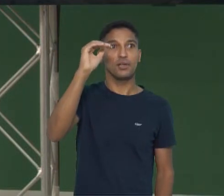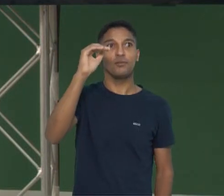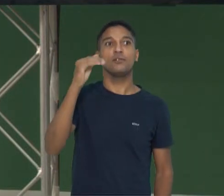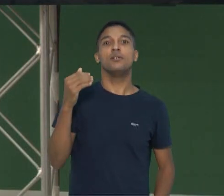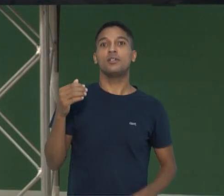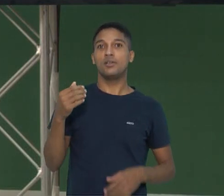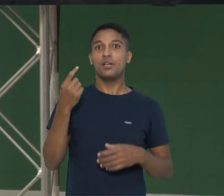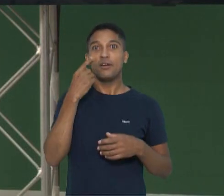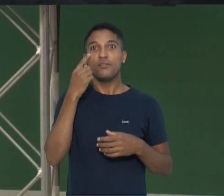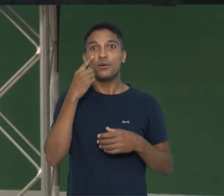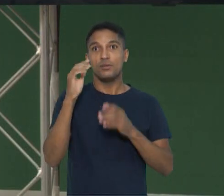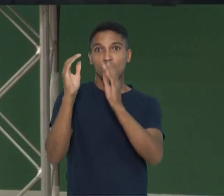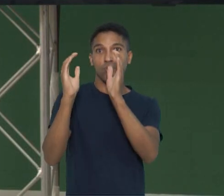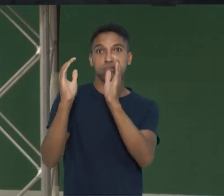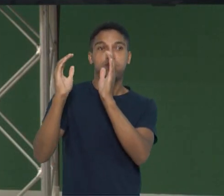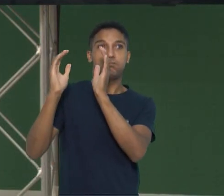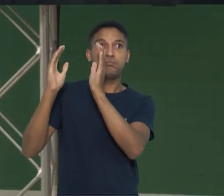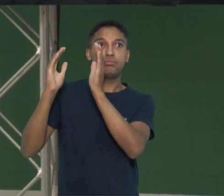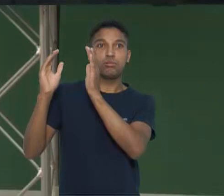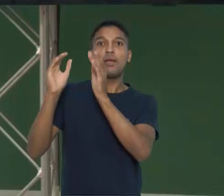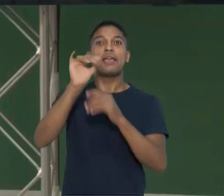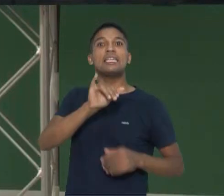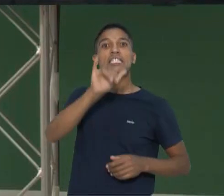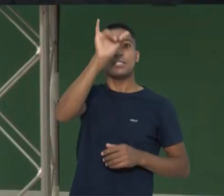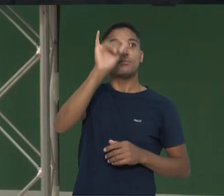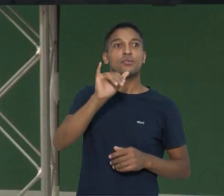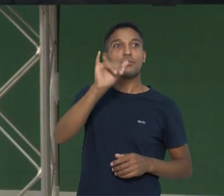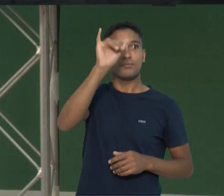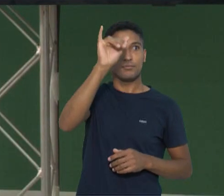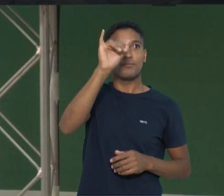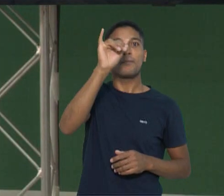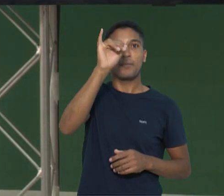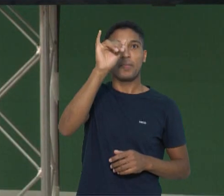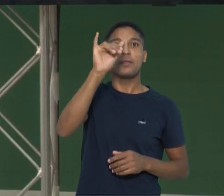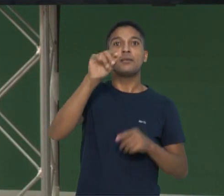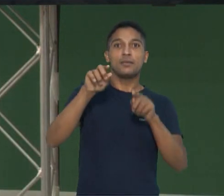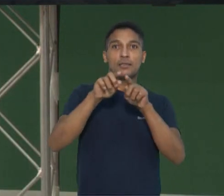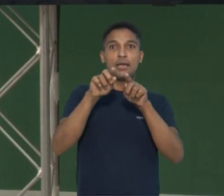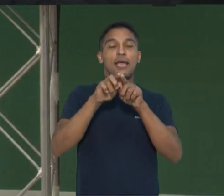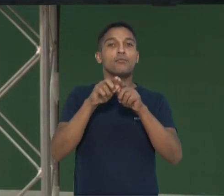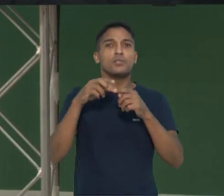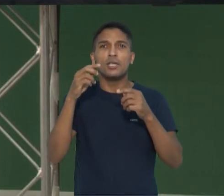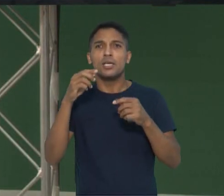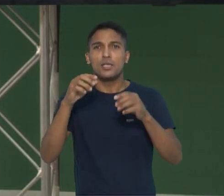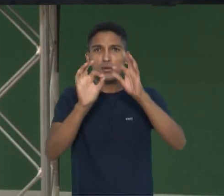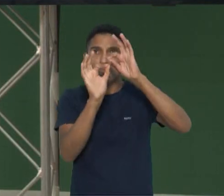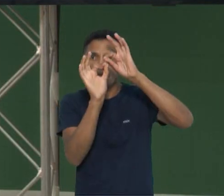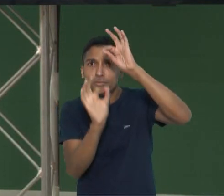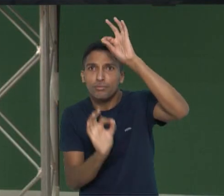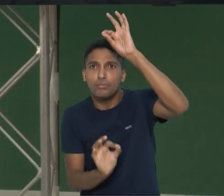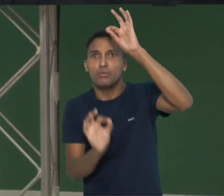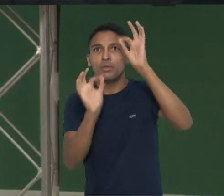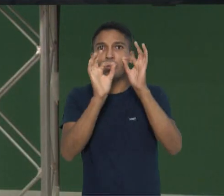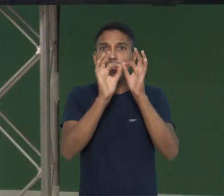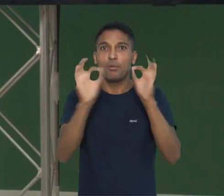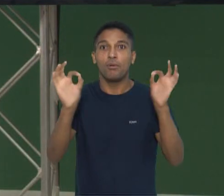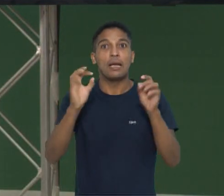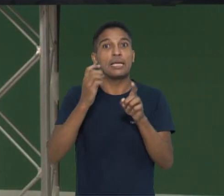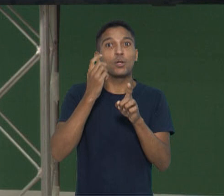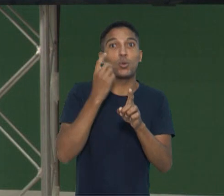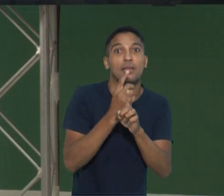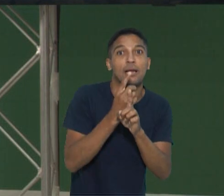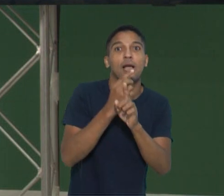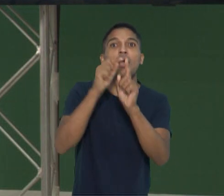eixo y. Isso se trata de localização de pontos no plano cartesiano, tá? Então,